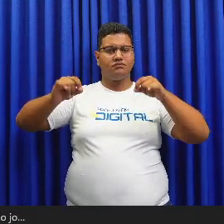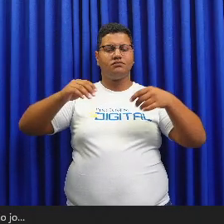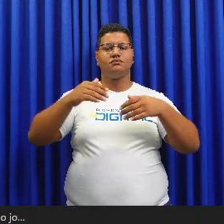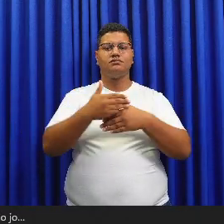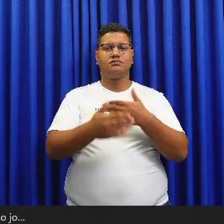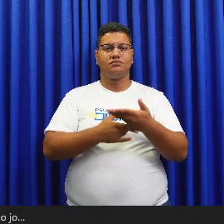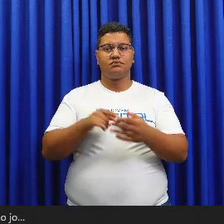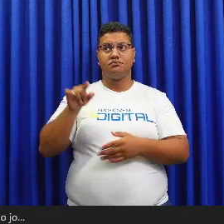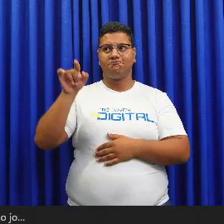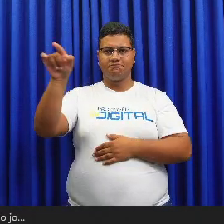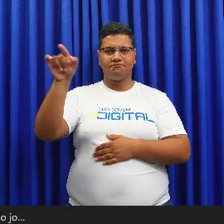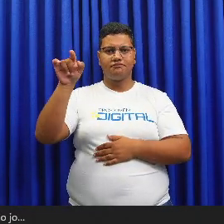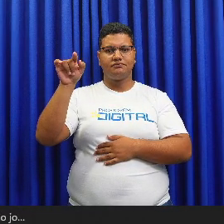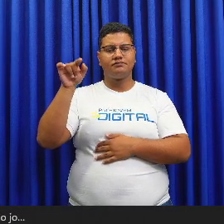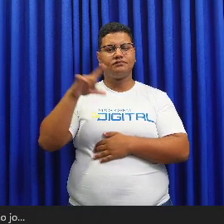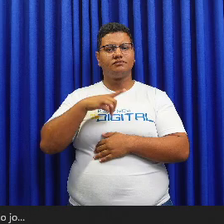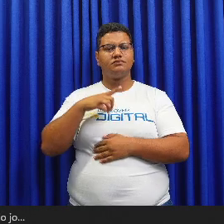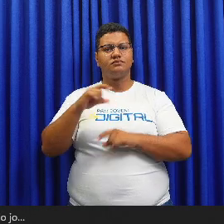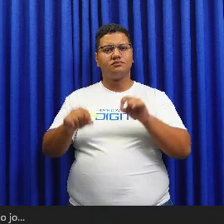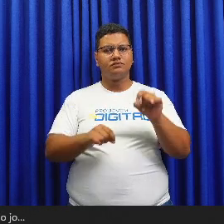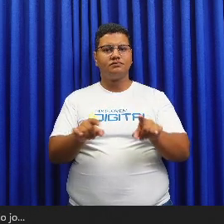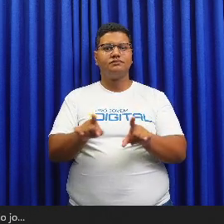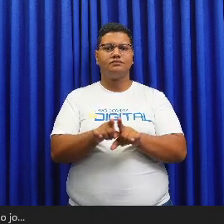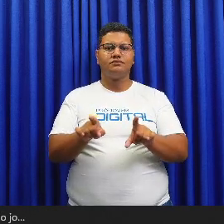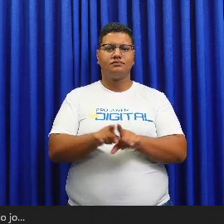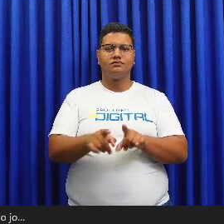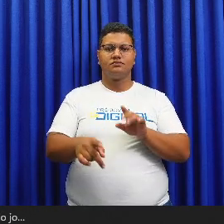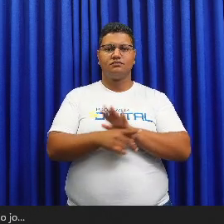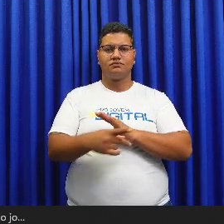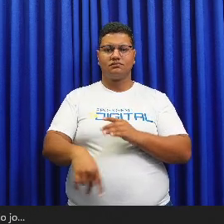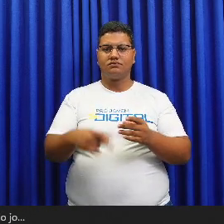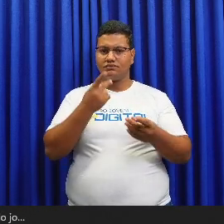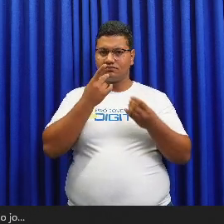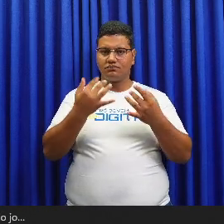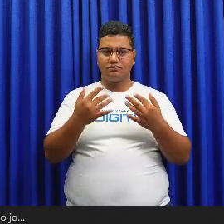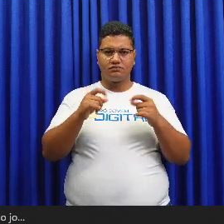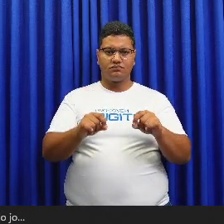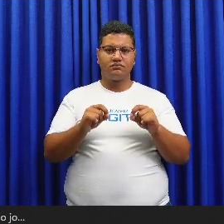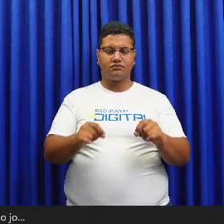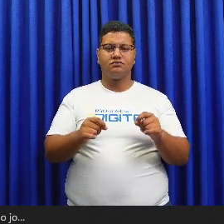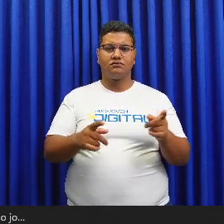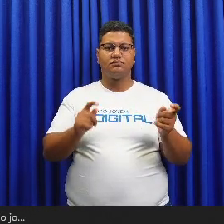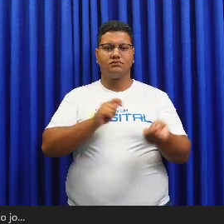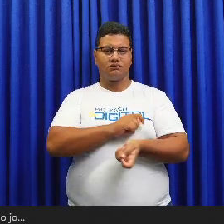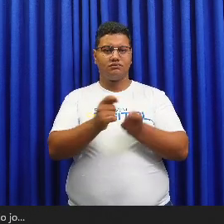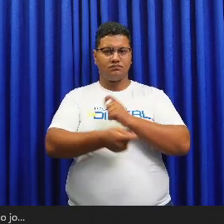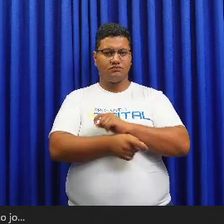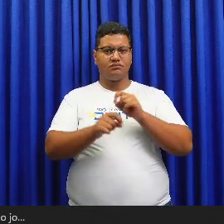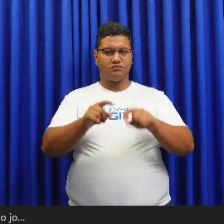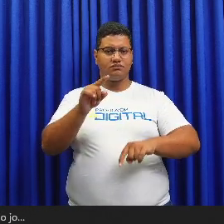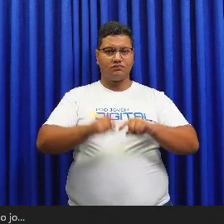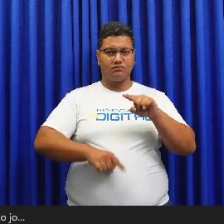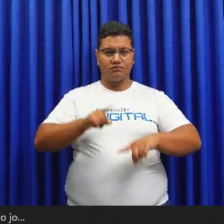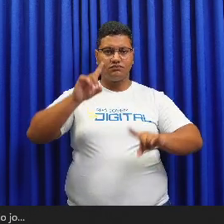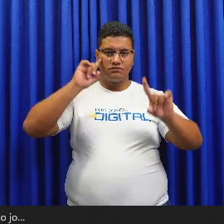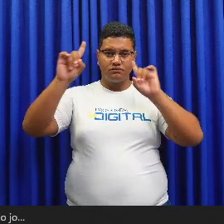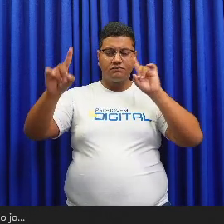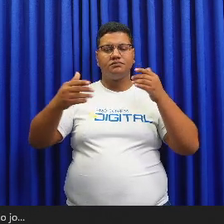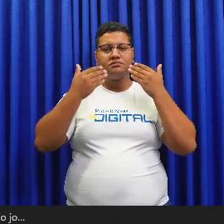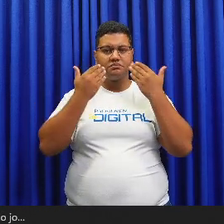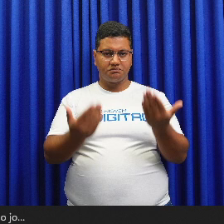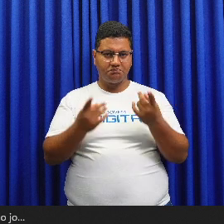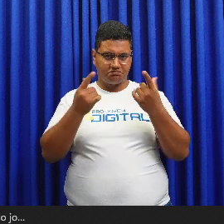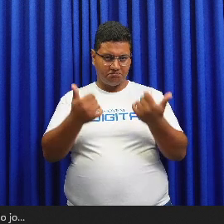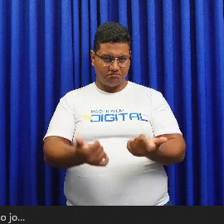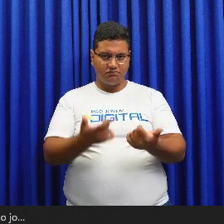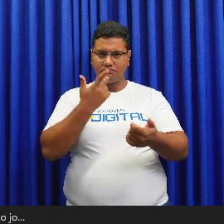Vamos clicar nele e aqui ele também vai te fornecer algumas ideias de apresentação,